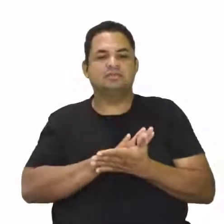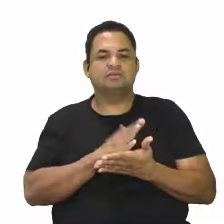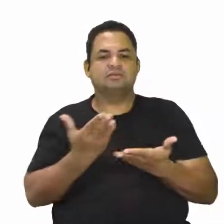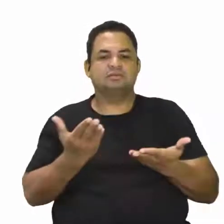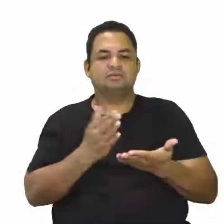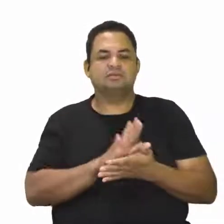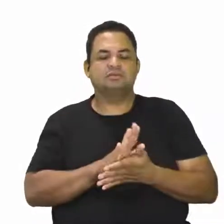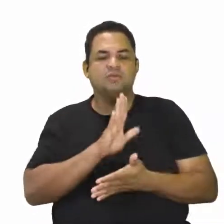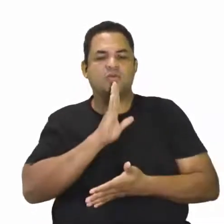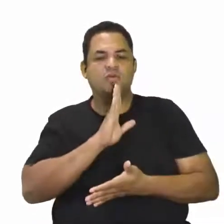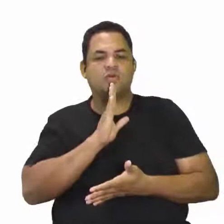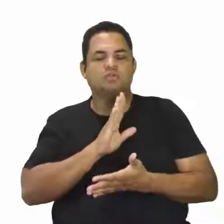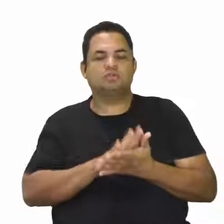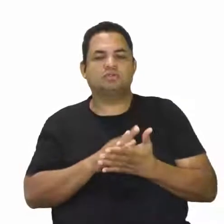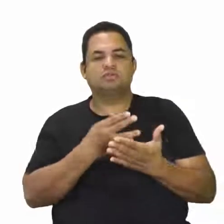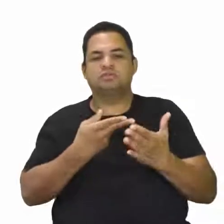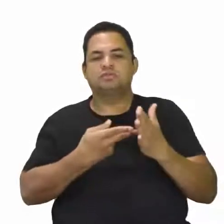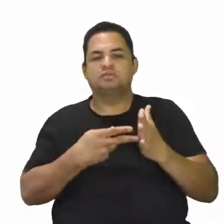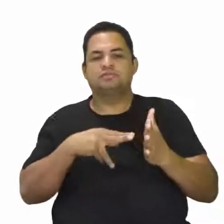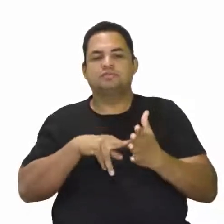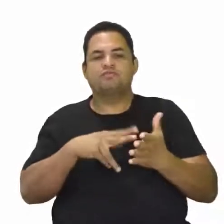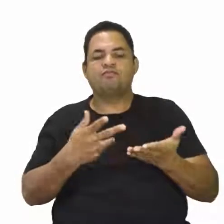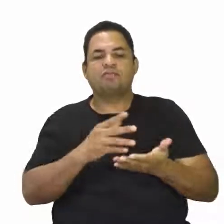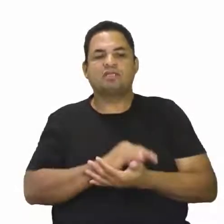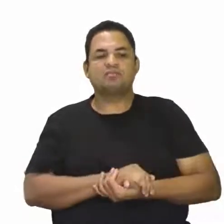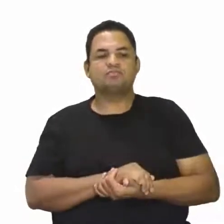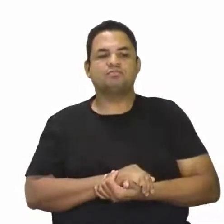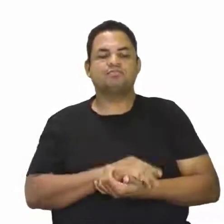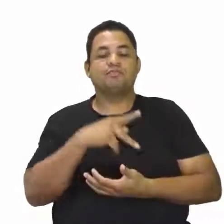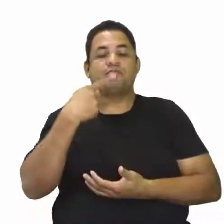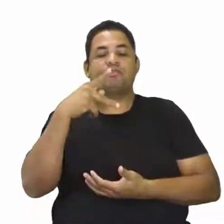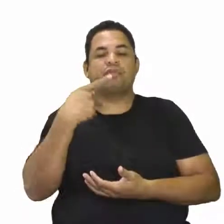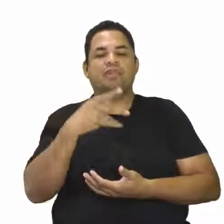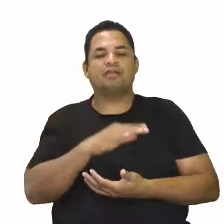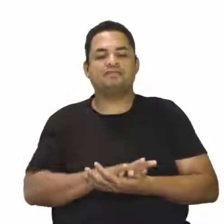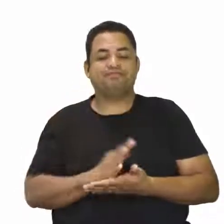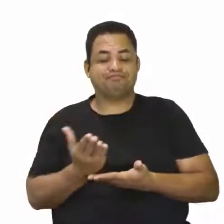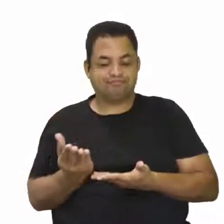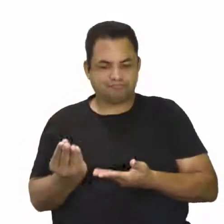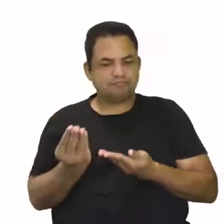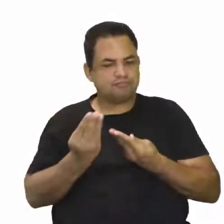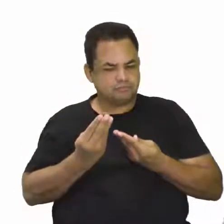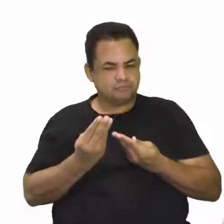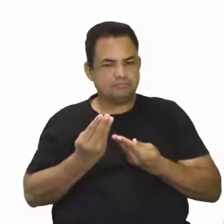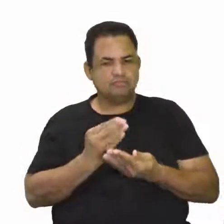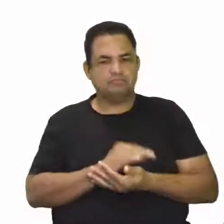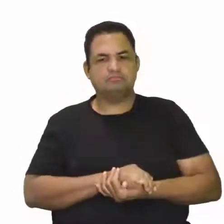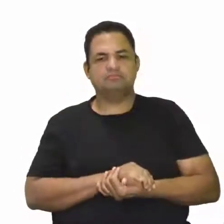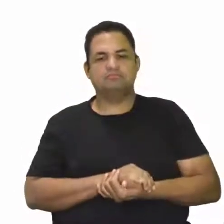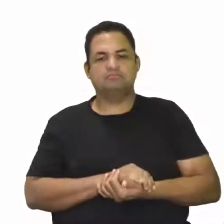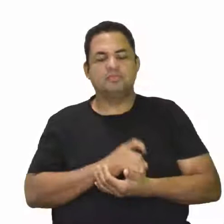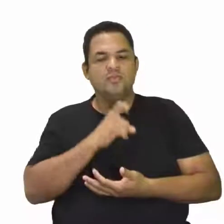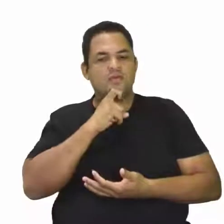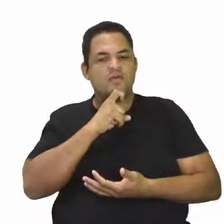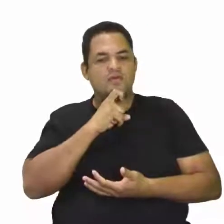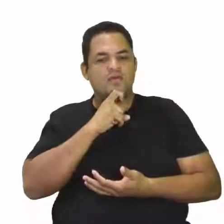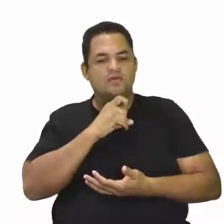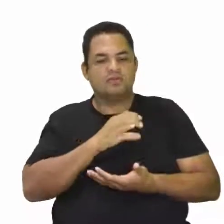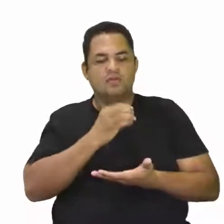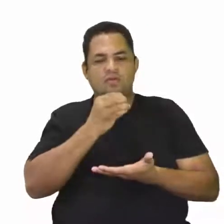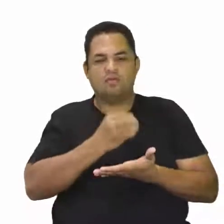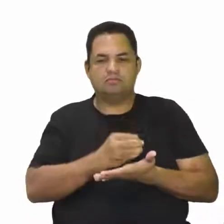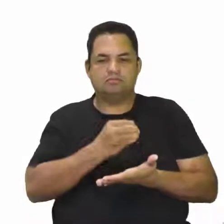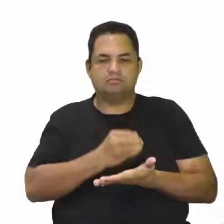sem conhecer o significado, Isso. você diria o quê? Me dá um gelado de